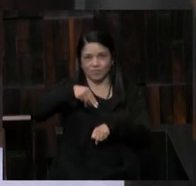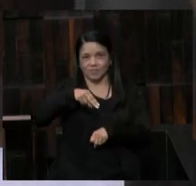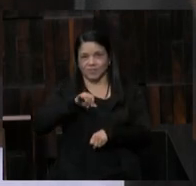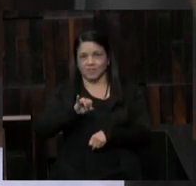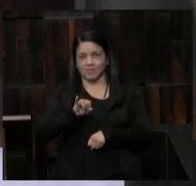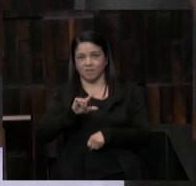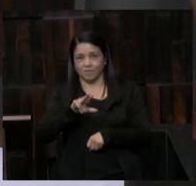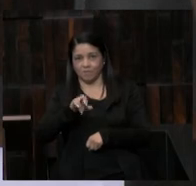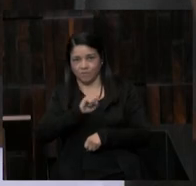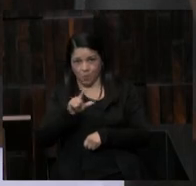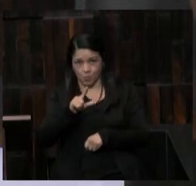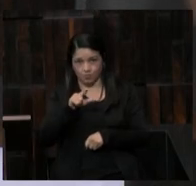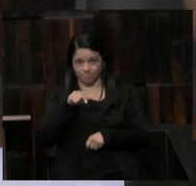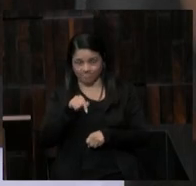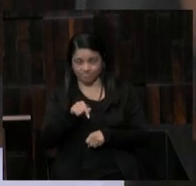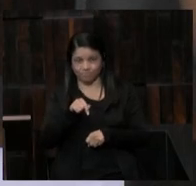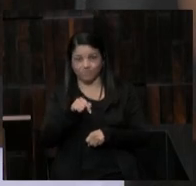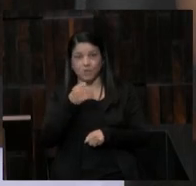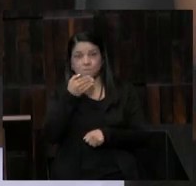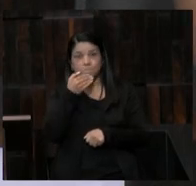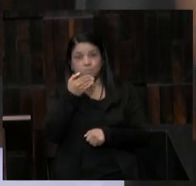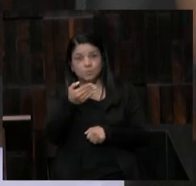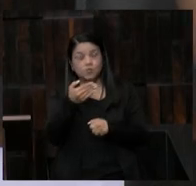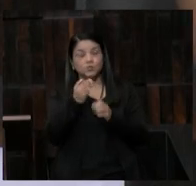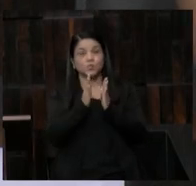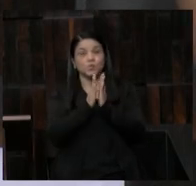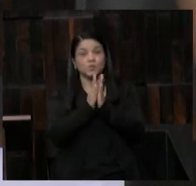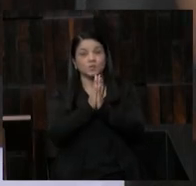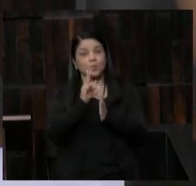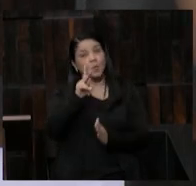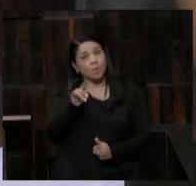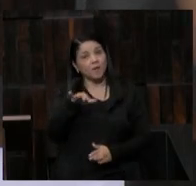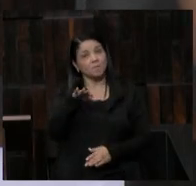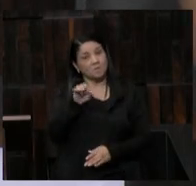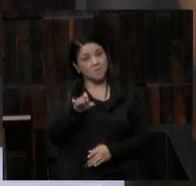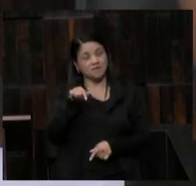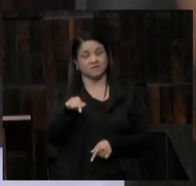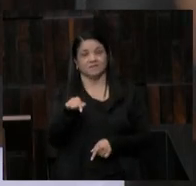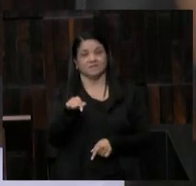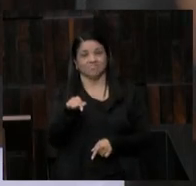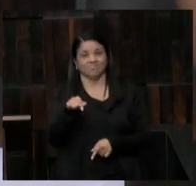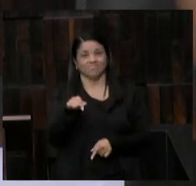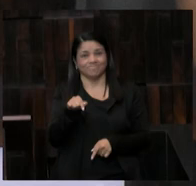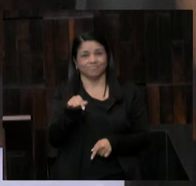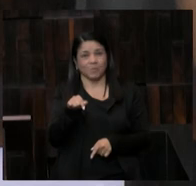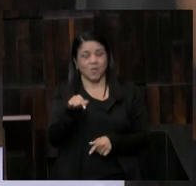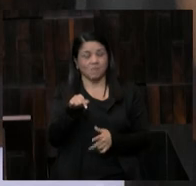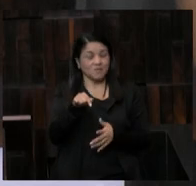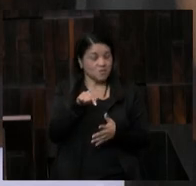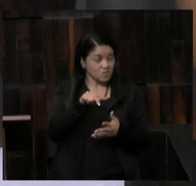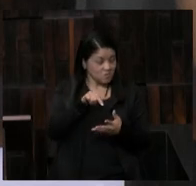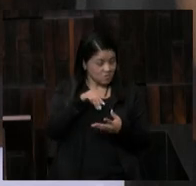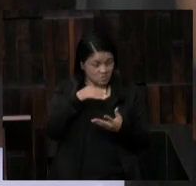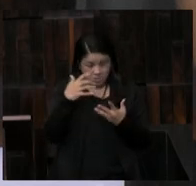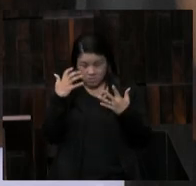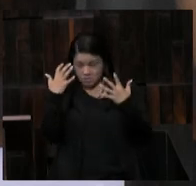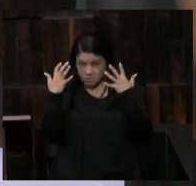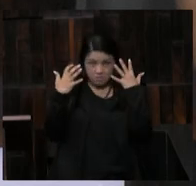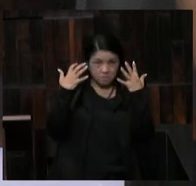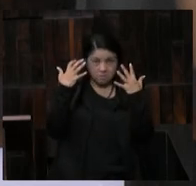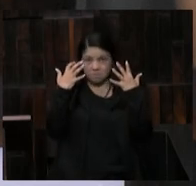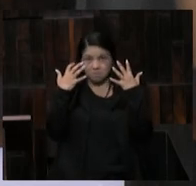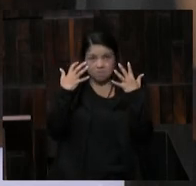E aí, pedindo oração pelos pais, porque houve uma desorganização do pai e da mãe naquele momento, porque